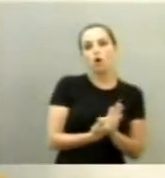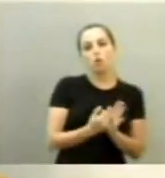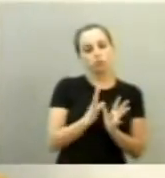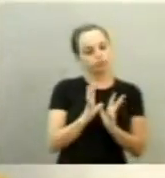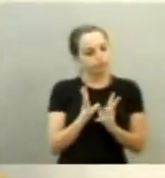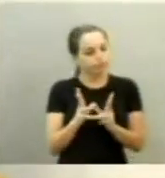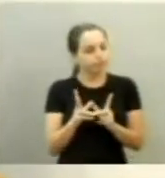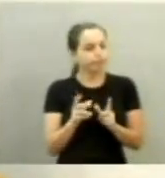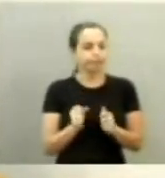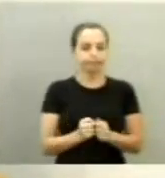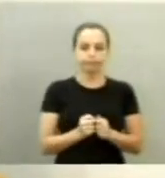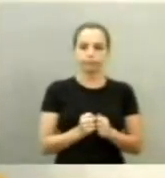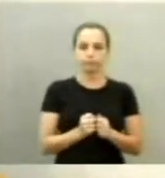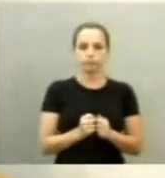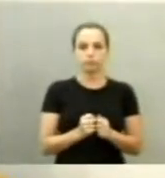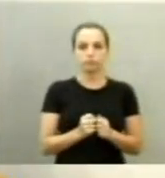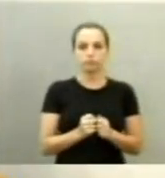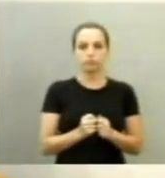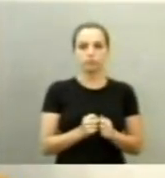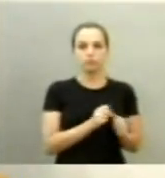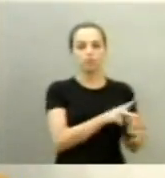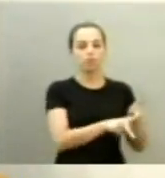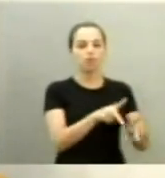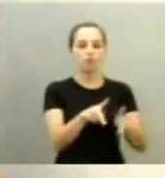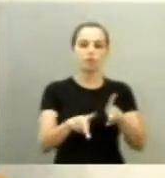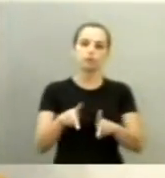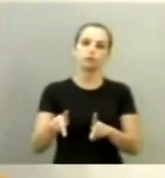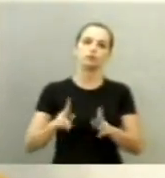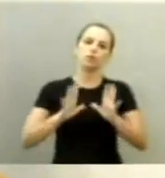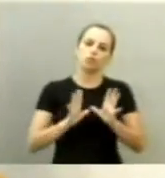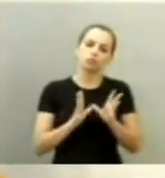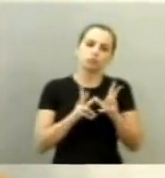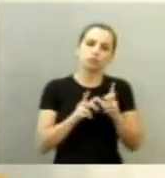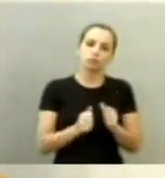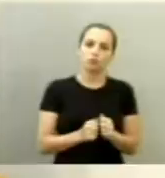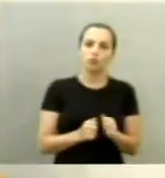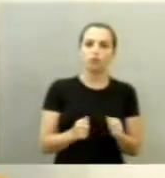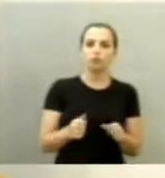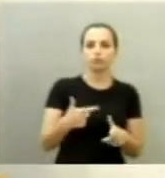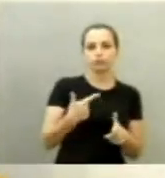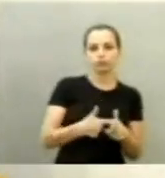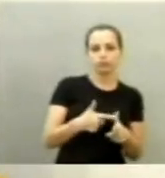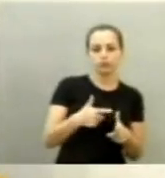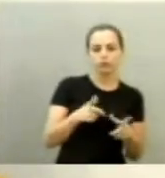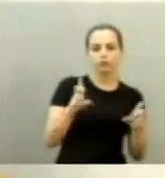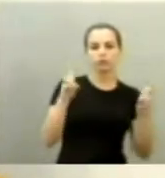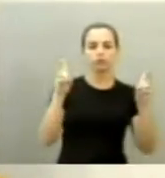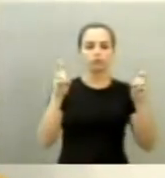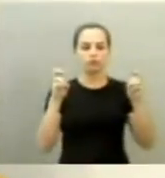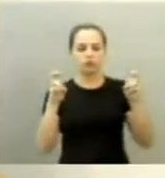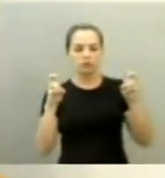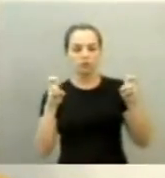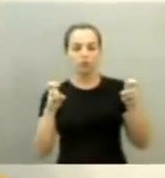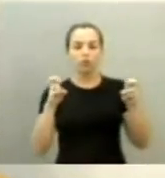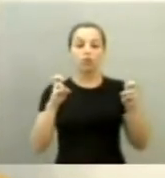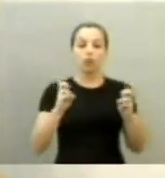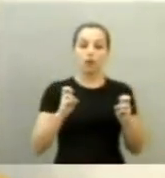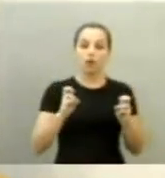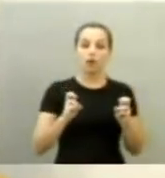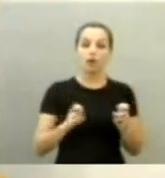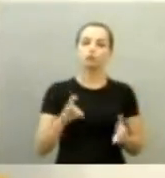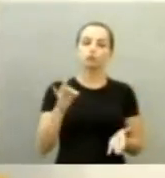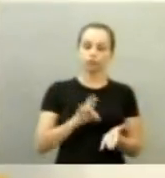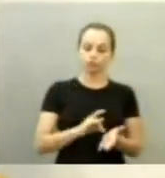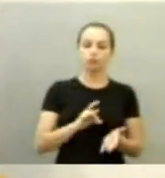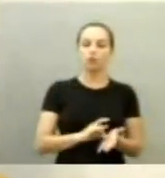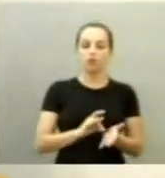maioria, né, da população. Todos os temas colocados foram contemplados aí. Então, a gente